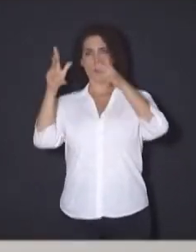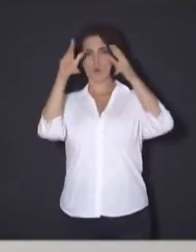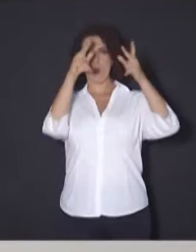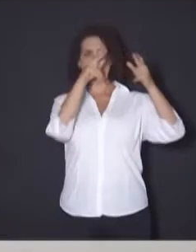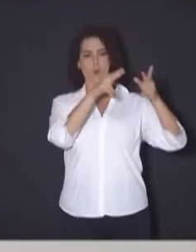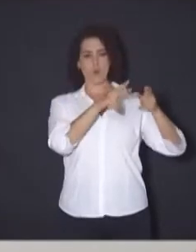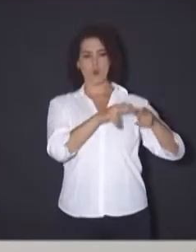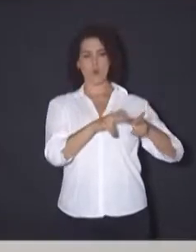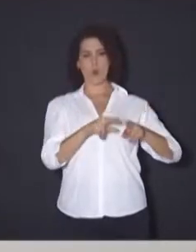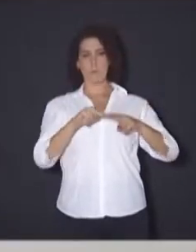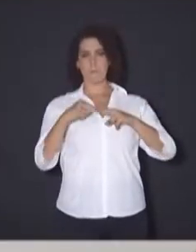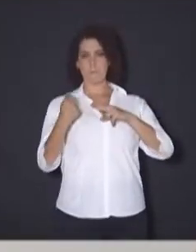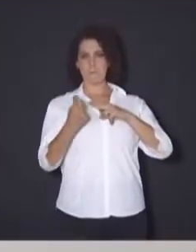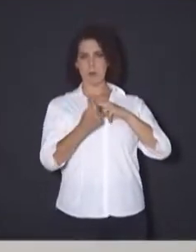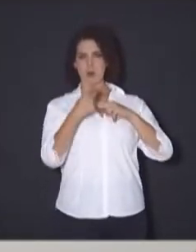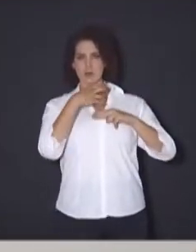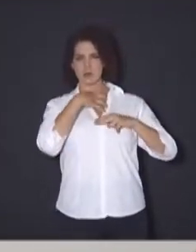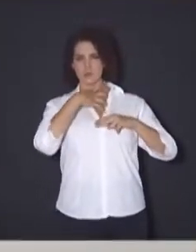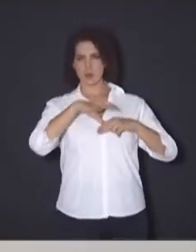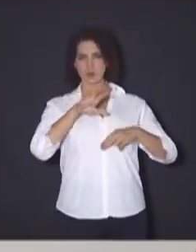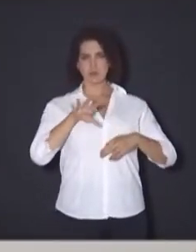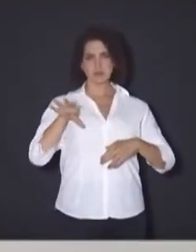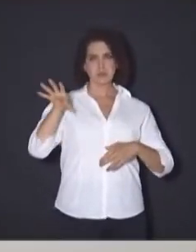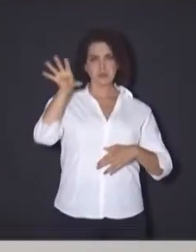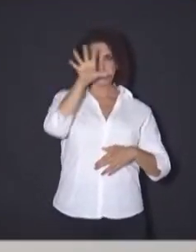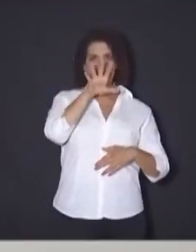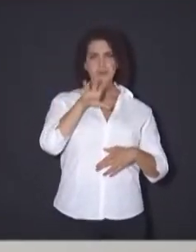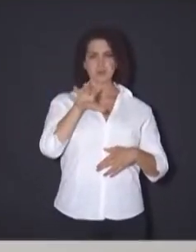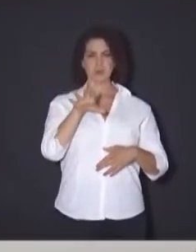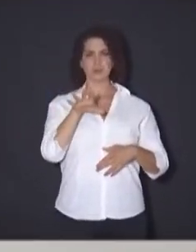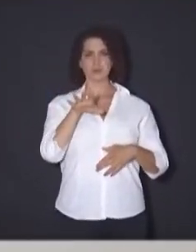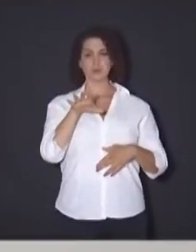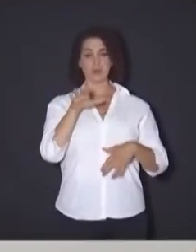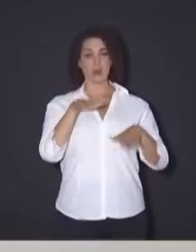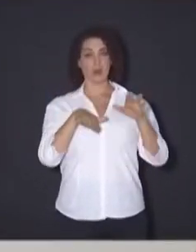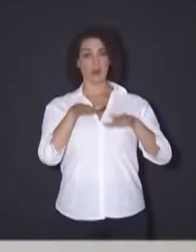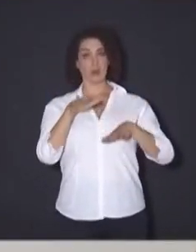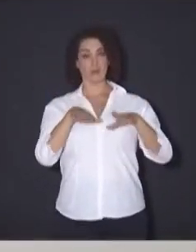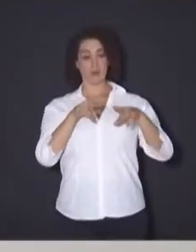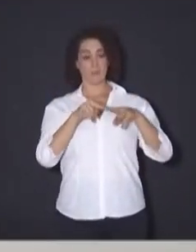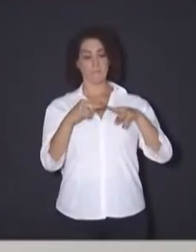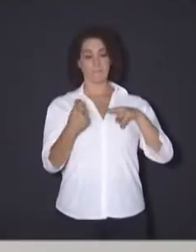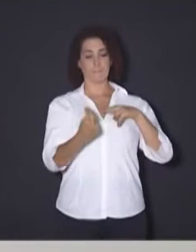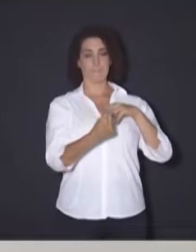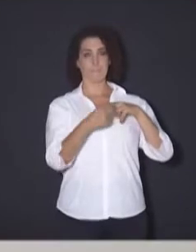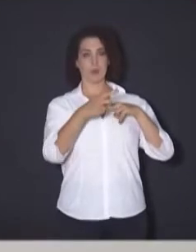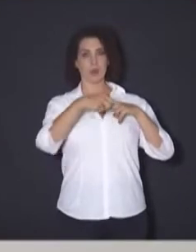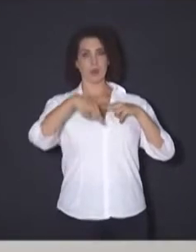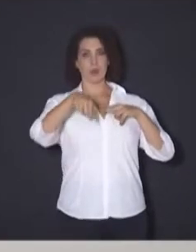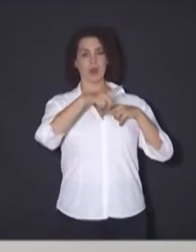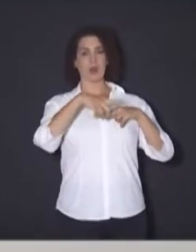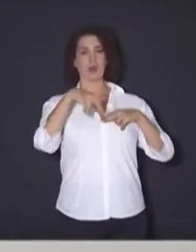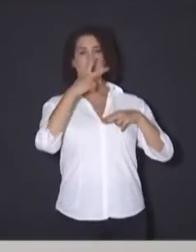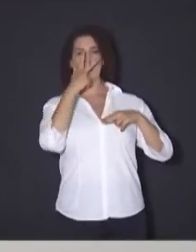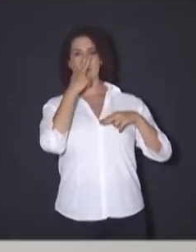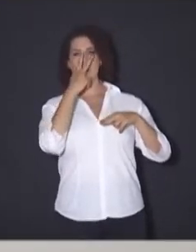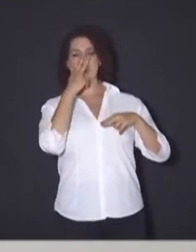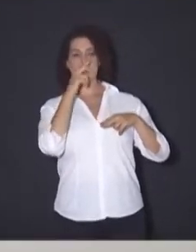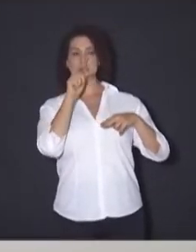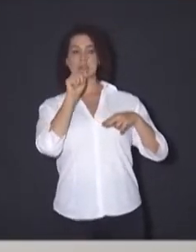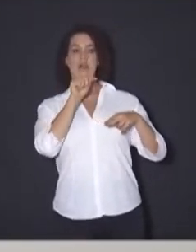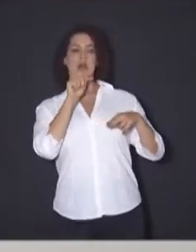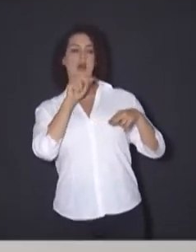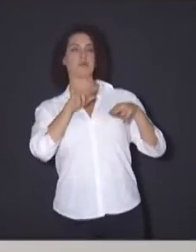da região metropolitana de salvador mesmo com aqueles bairros nos pareçam das vezes de longe não são